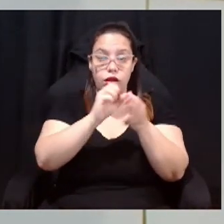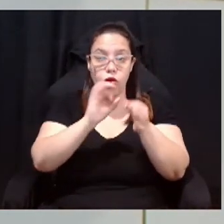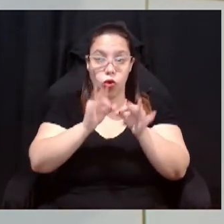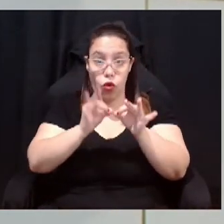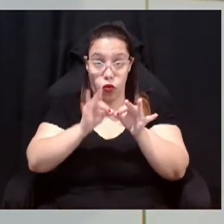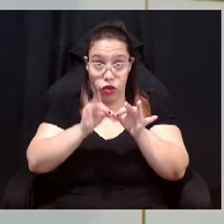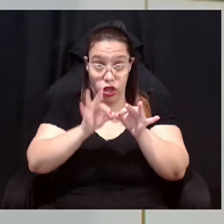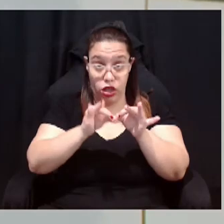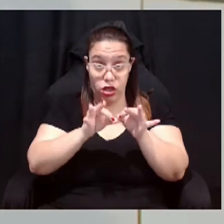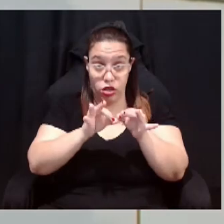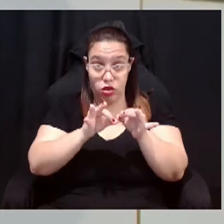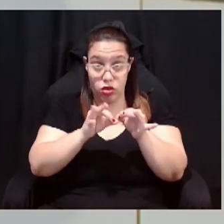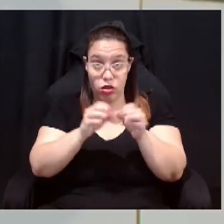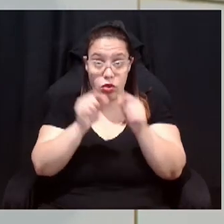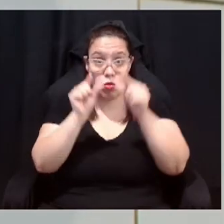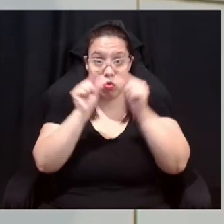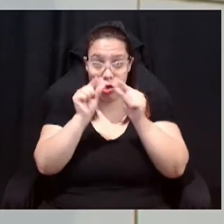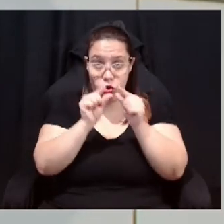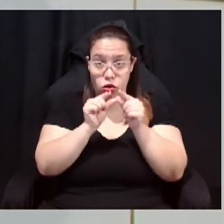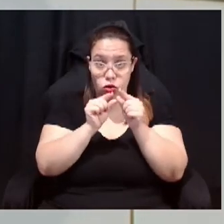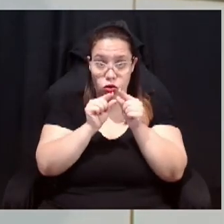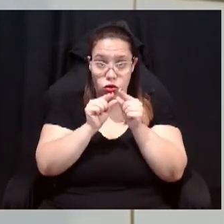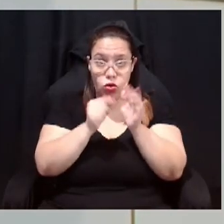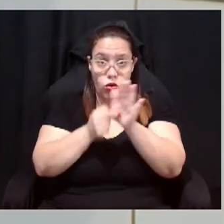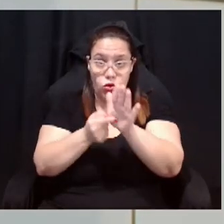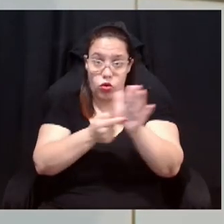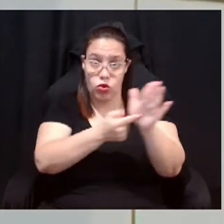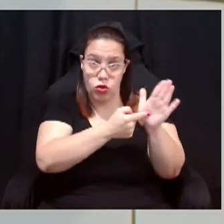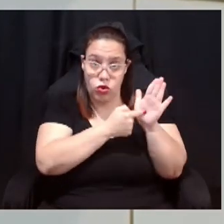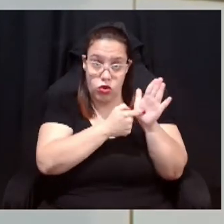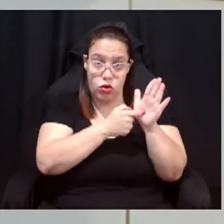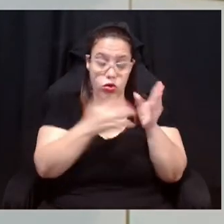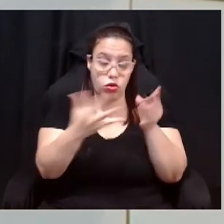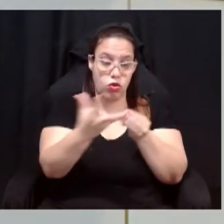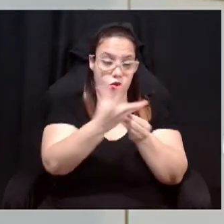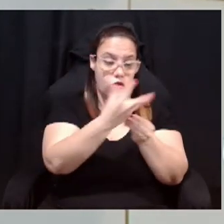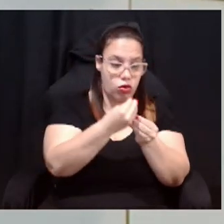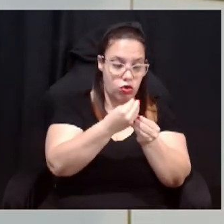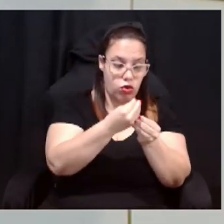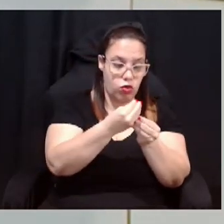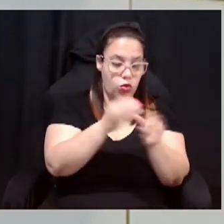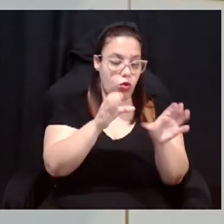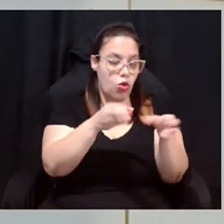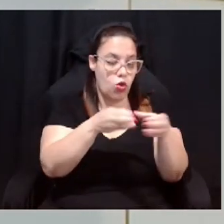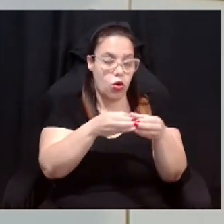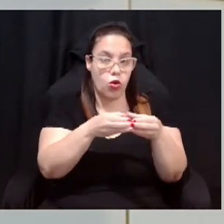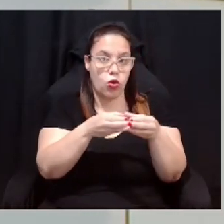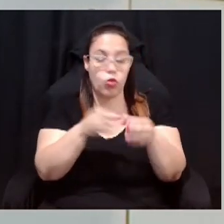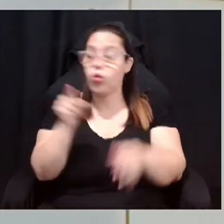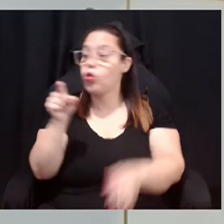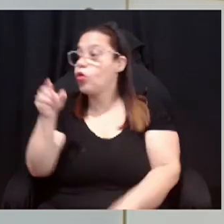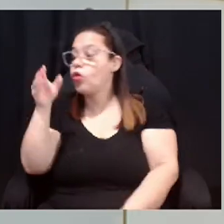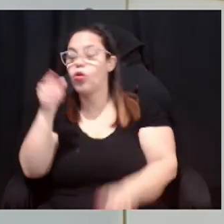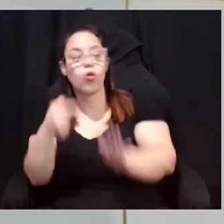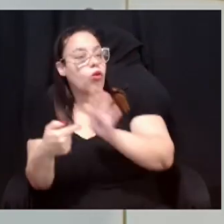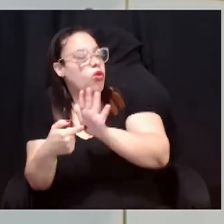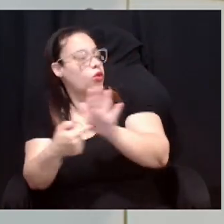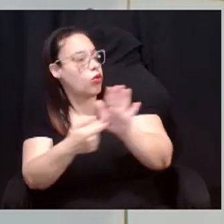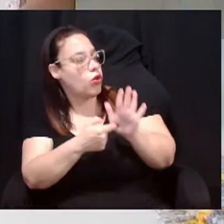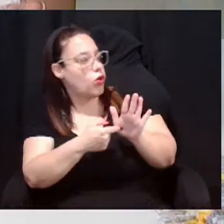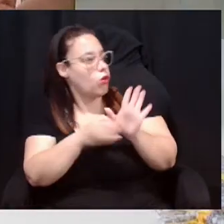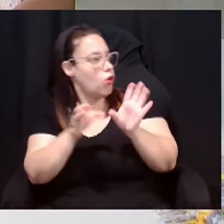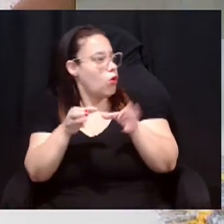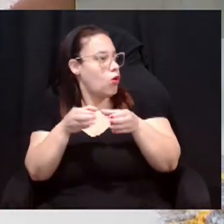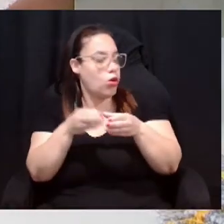peças menorzinhas, para apresentar essa forma de artesanato para os grupos. Você apresenta para o público, você